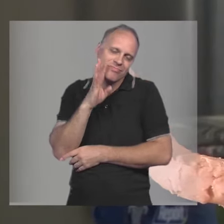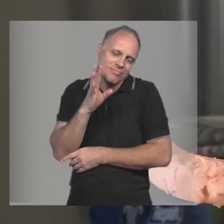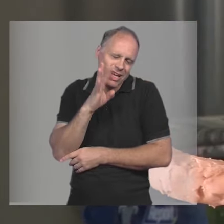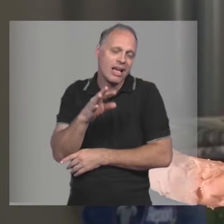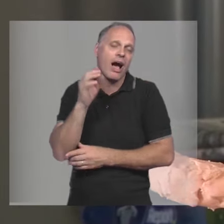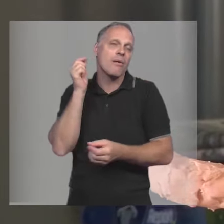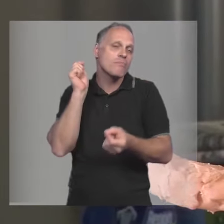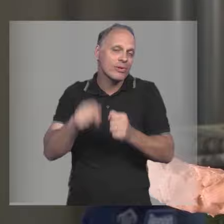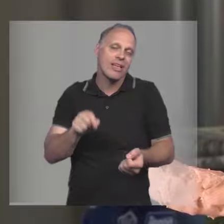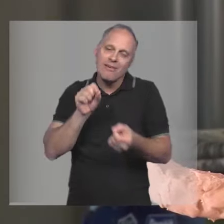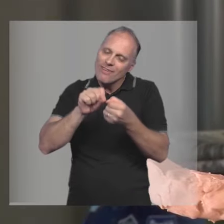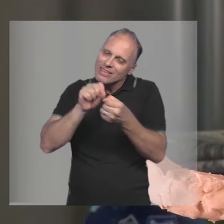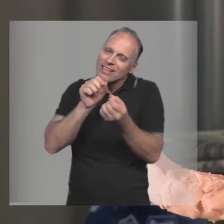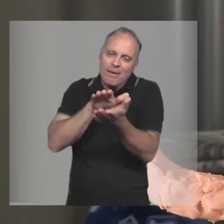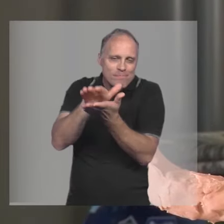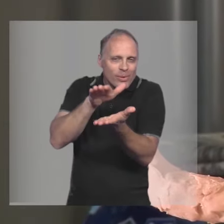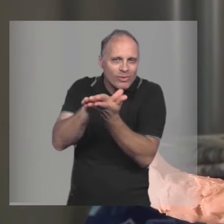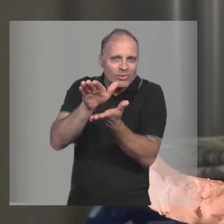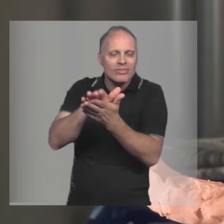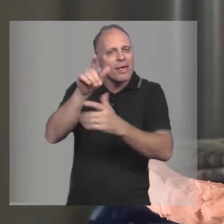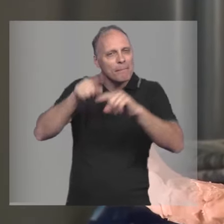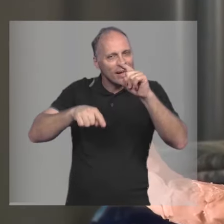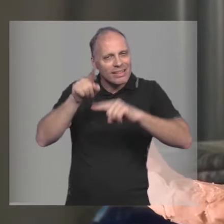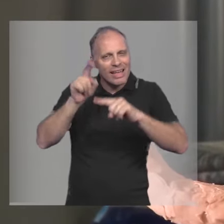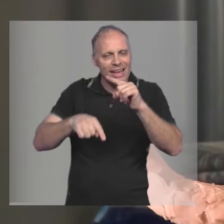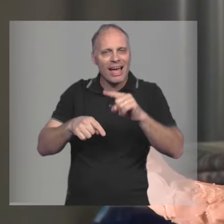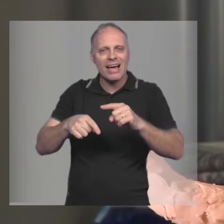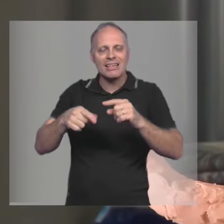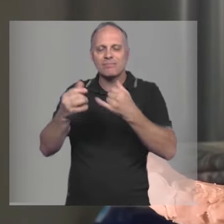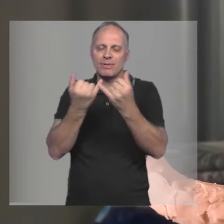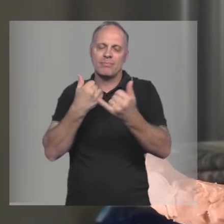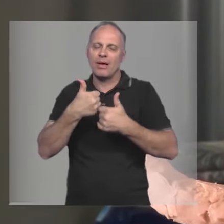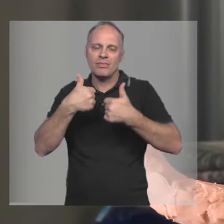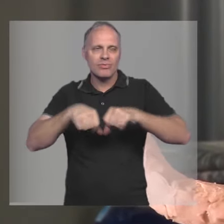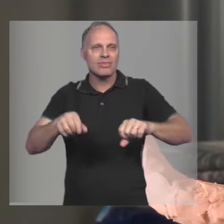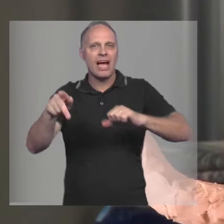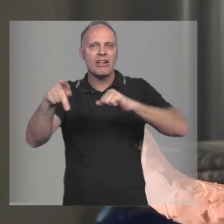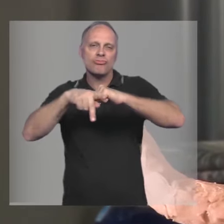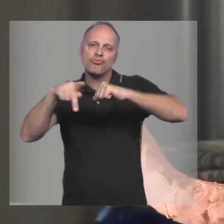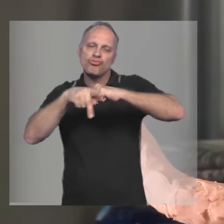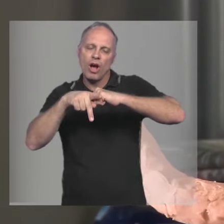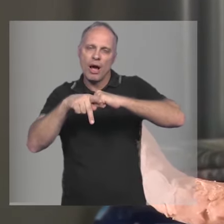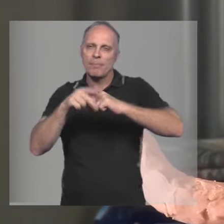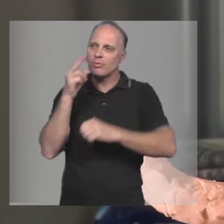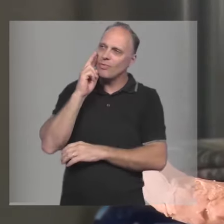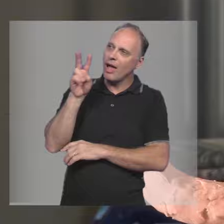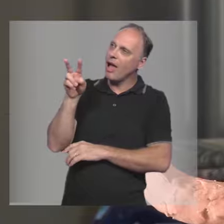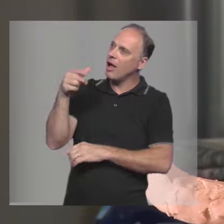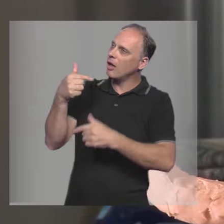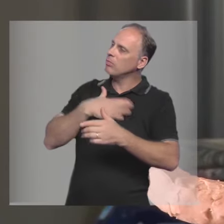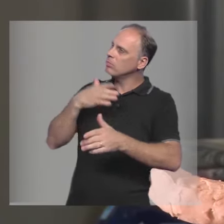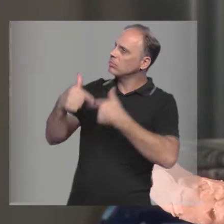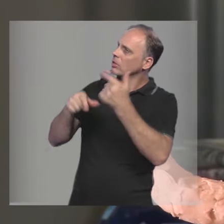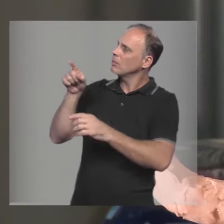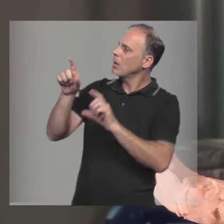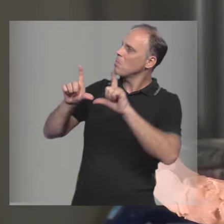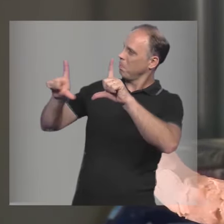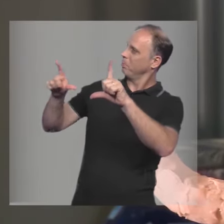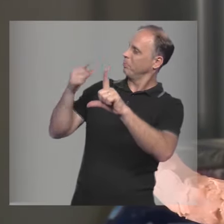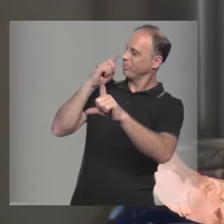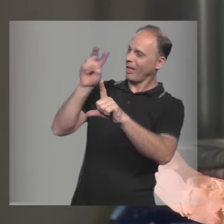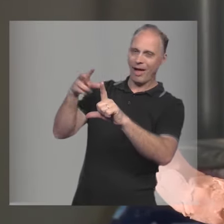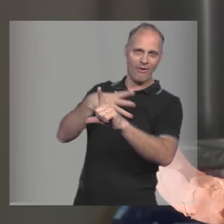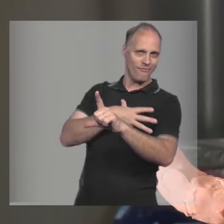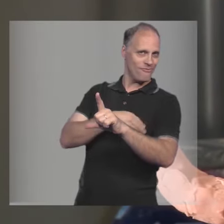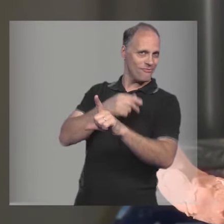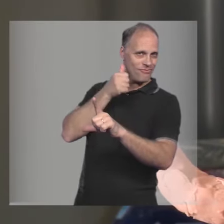caramba de poder produzir e de repente tu tá num shopping e aí tu vê um trabalho teu numa vitrine e tuas